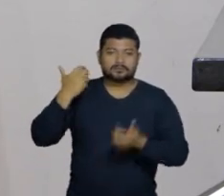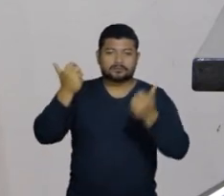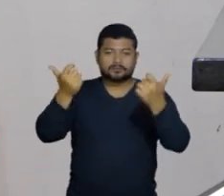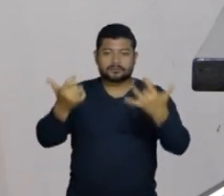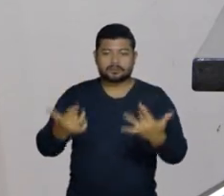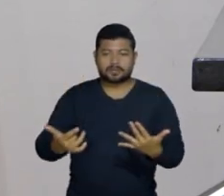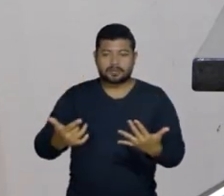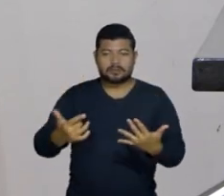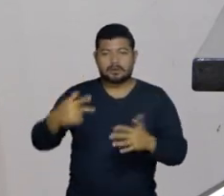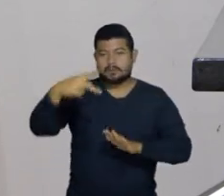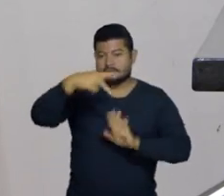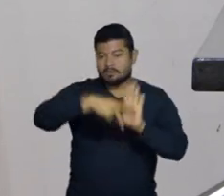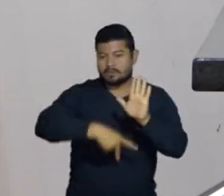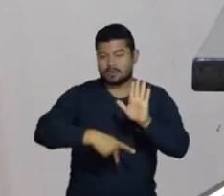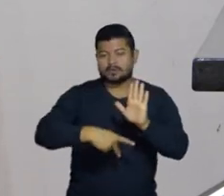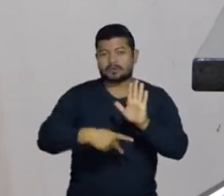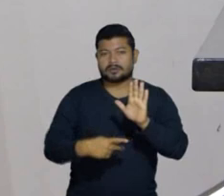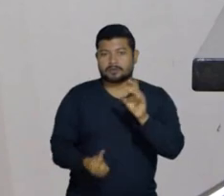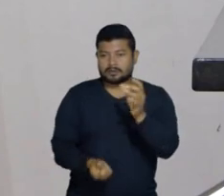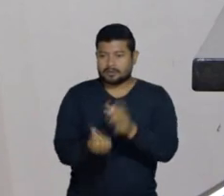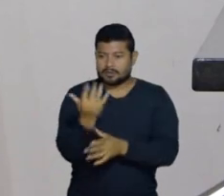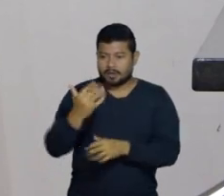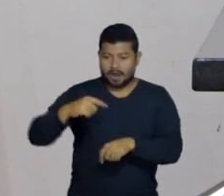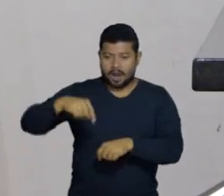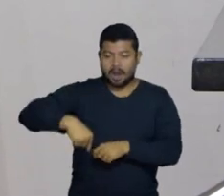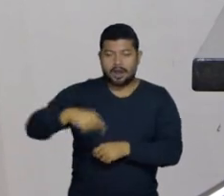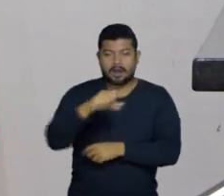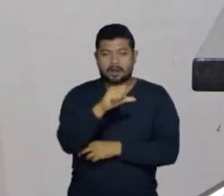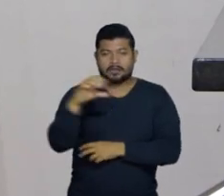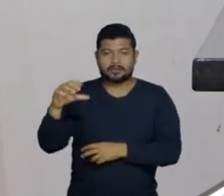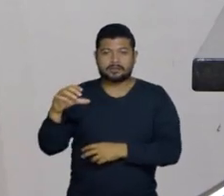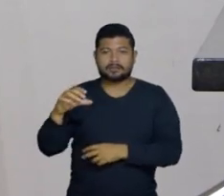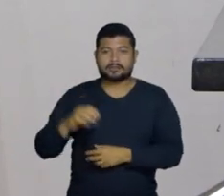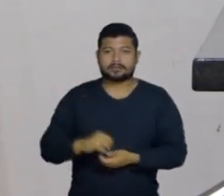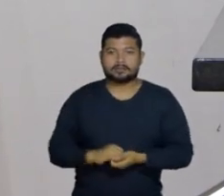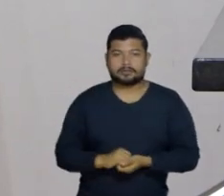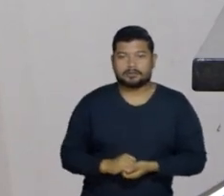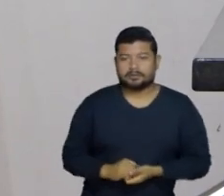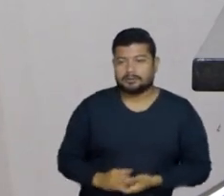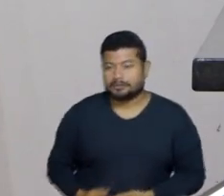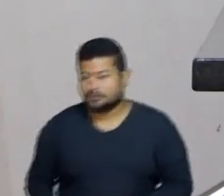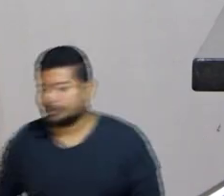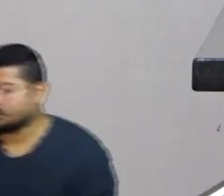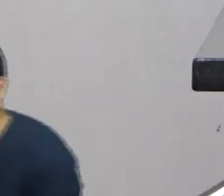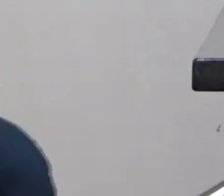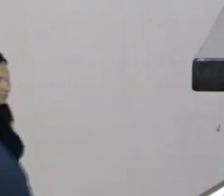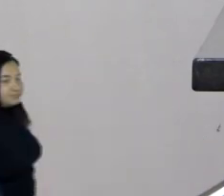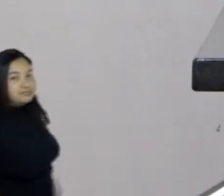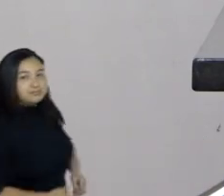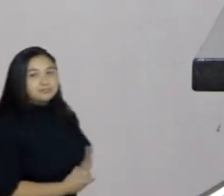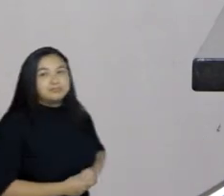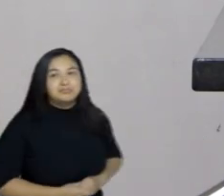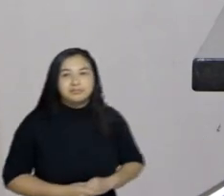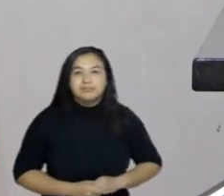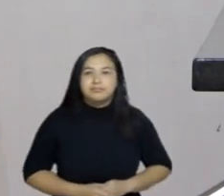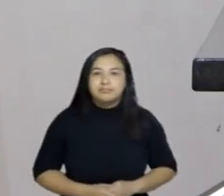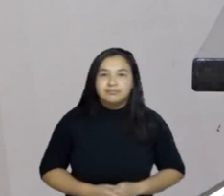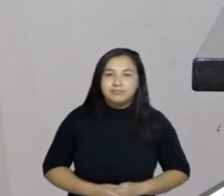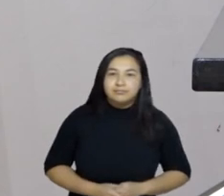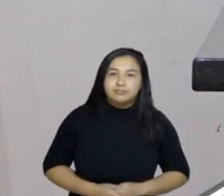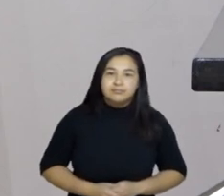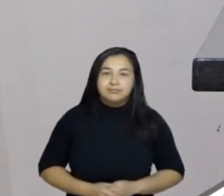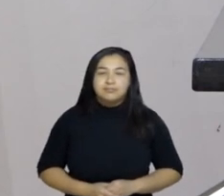programa desenvolvido aqui no Estado de Santa Catarina que construirá o futuro do